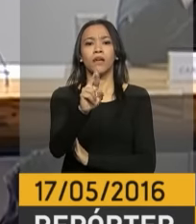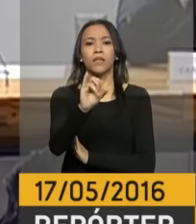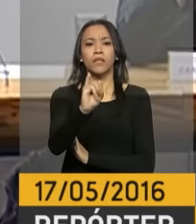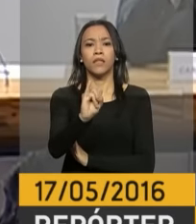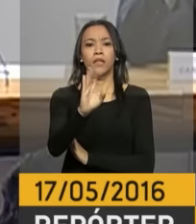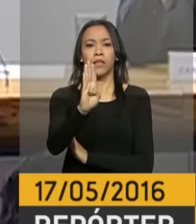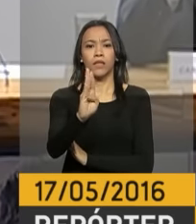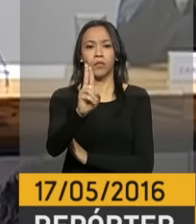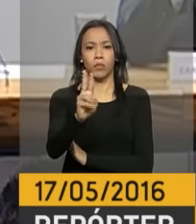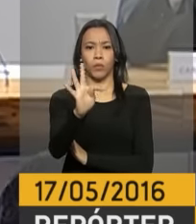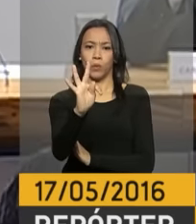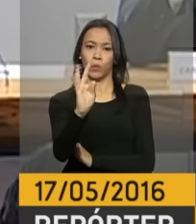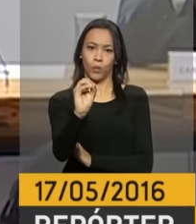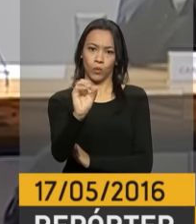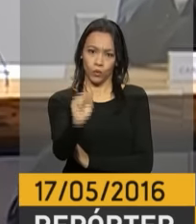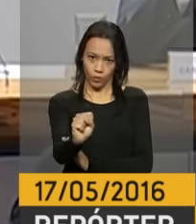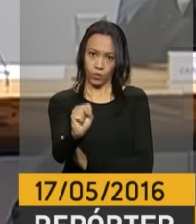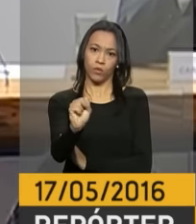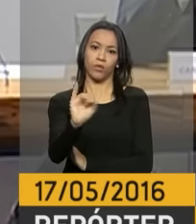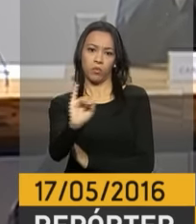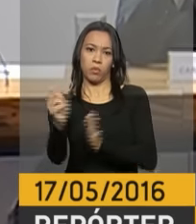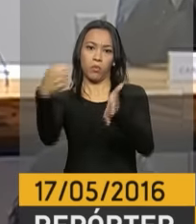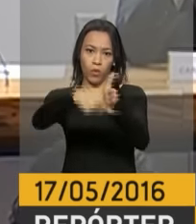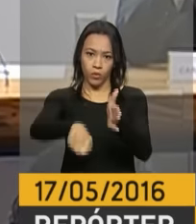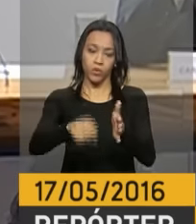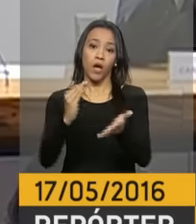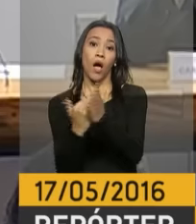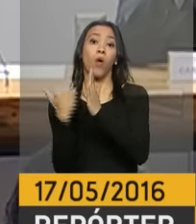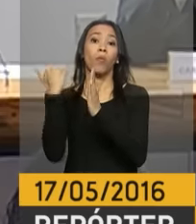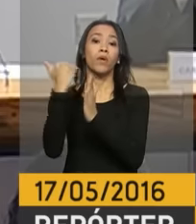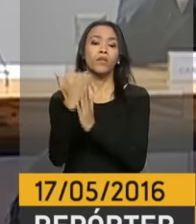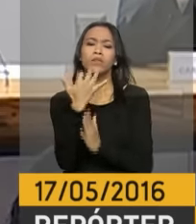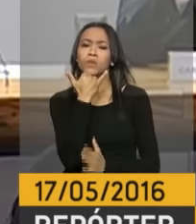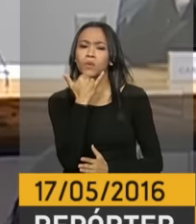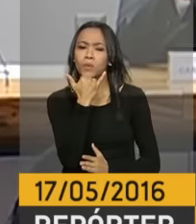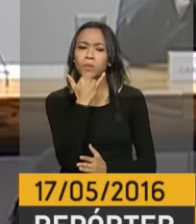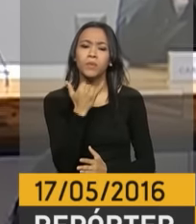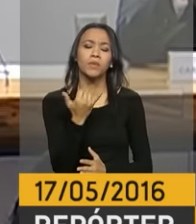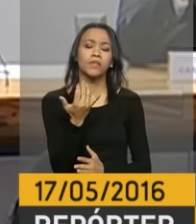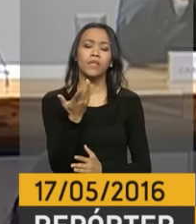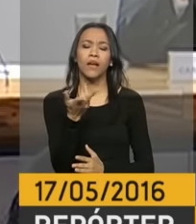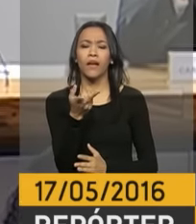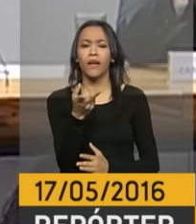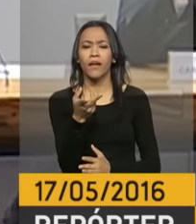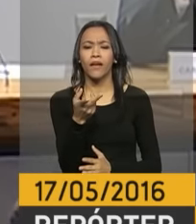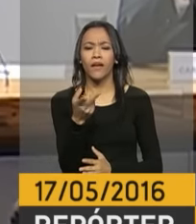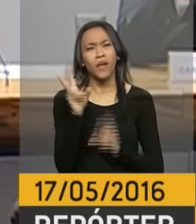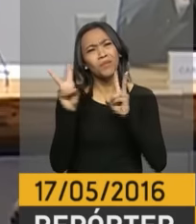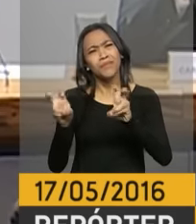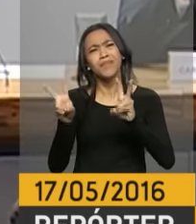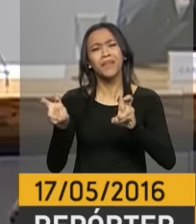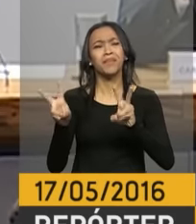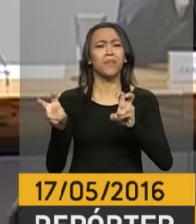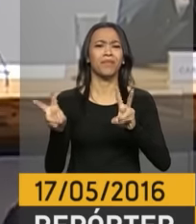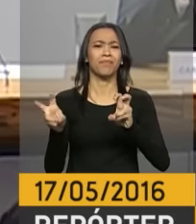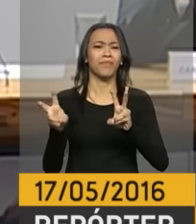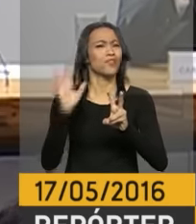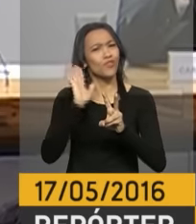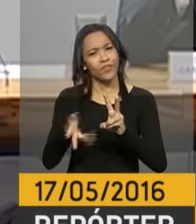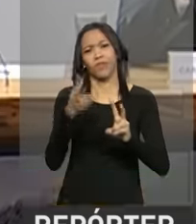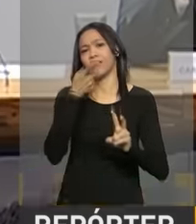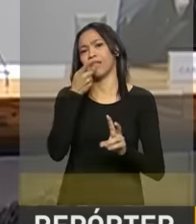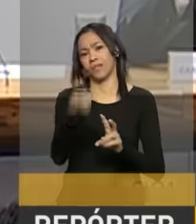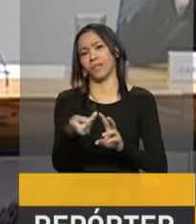da elevação da alíquota da CID e da CPMF. Desculpe não ter respondido, porque é um assunto que eu já